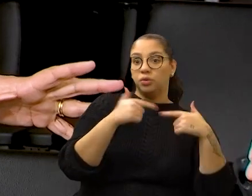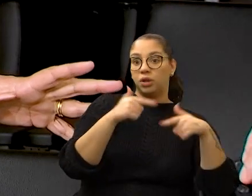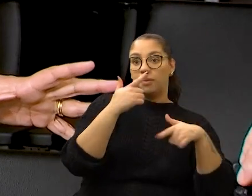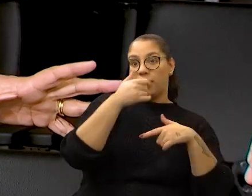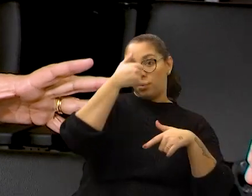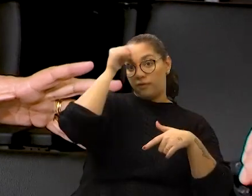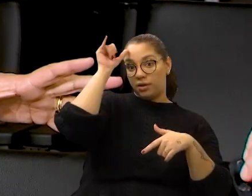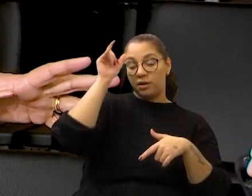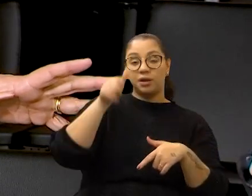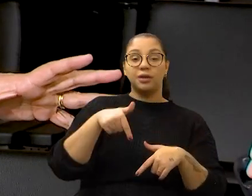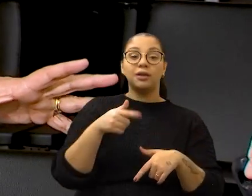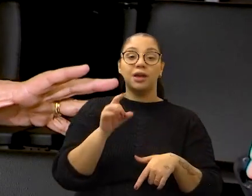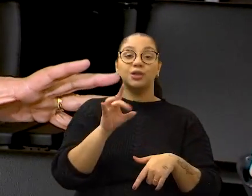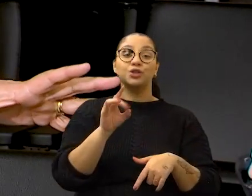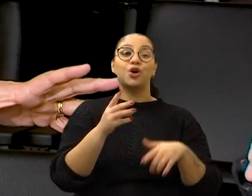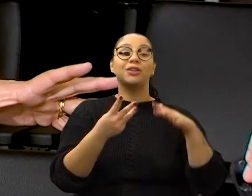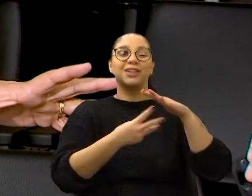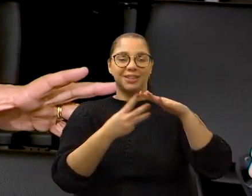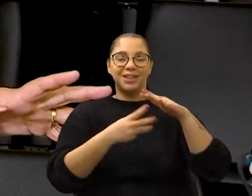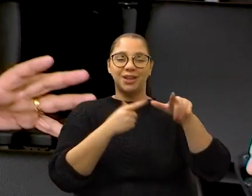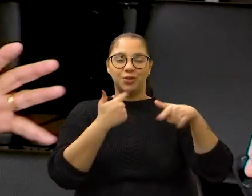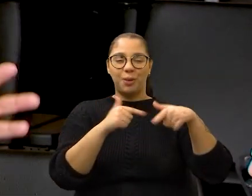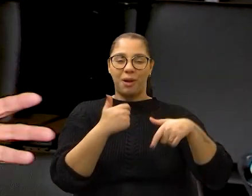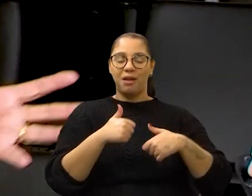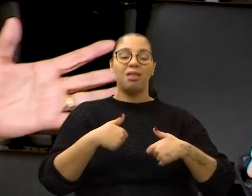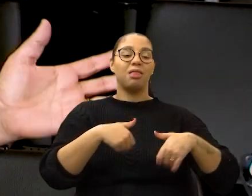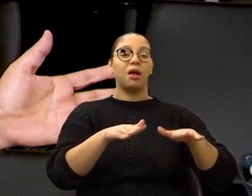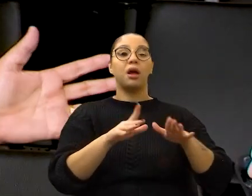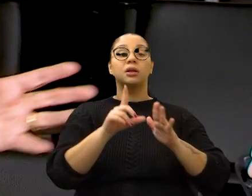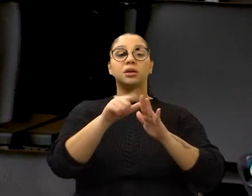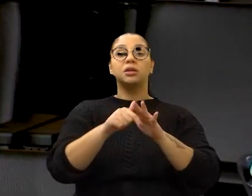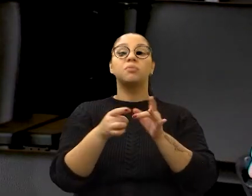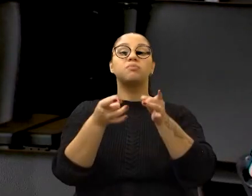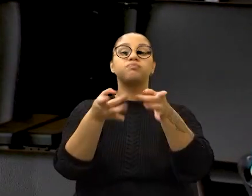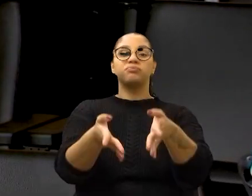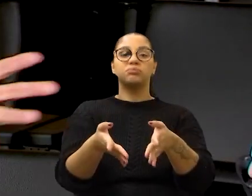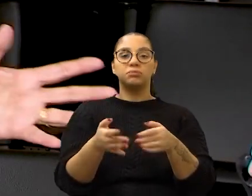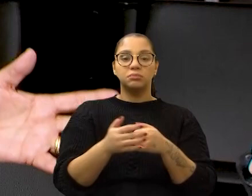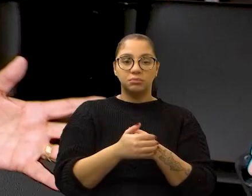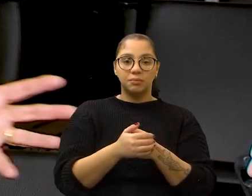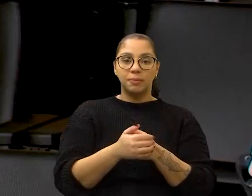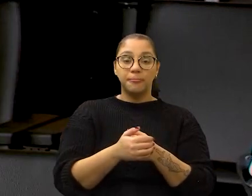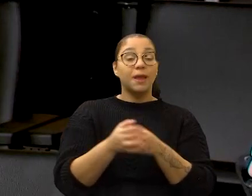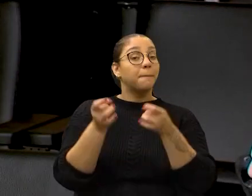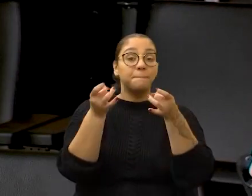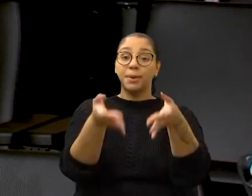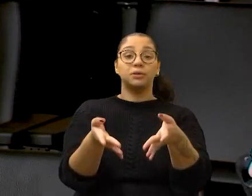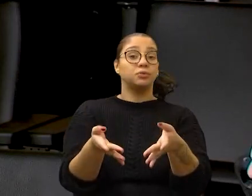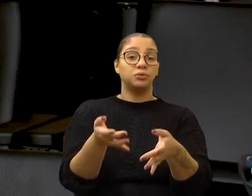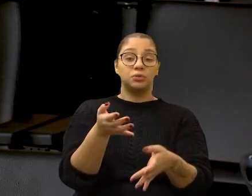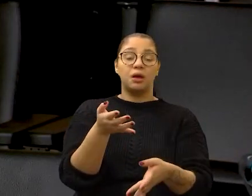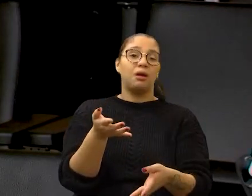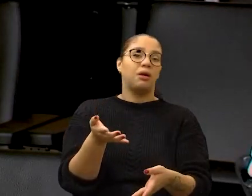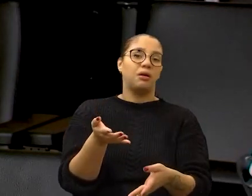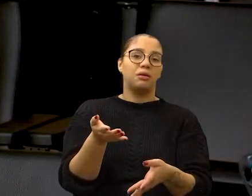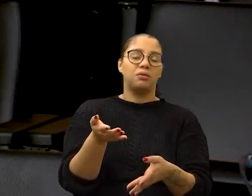né? Aquelas coisas de terceirizar serviço. Sim. Aí depois soltaram esses animais, abandonaram esses